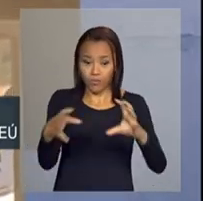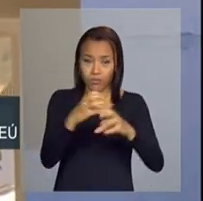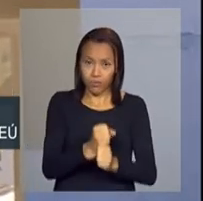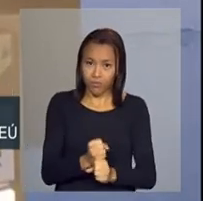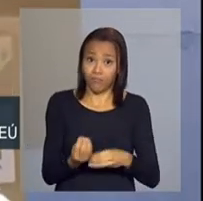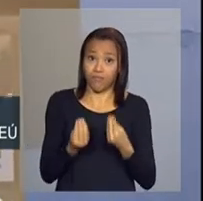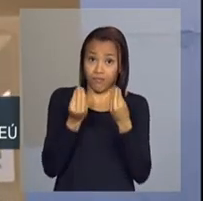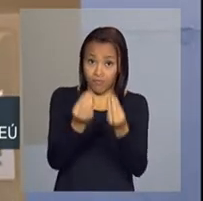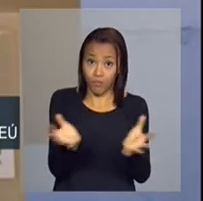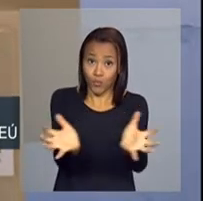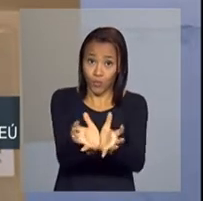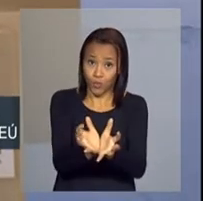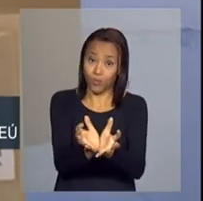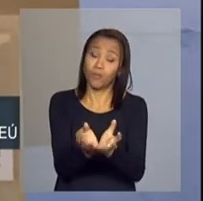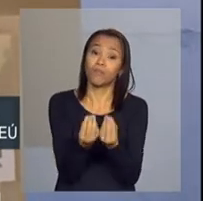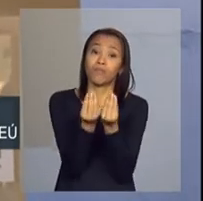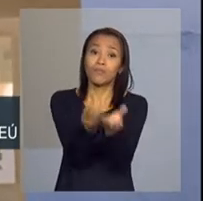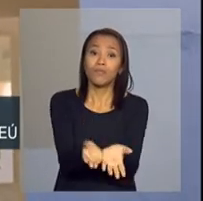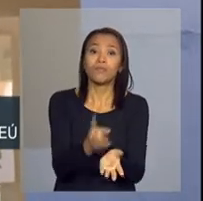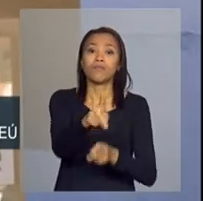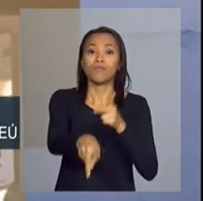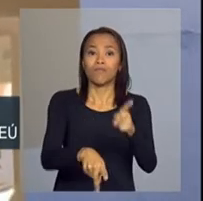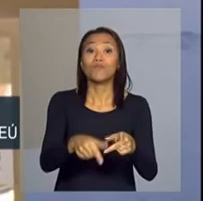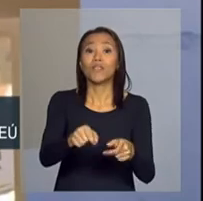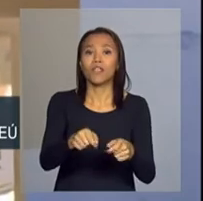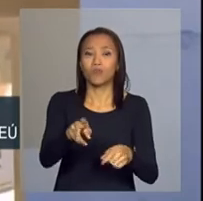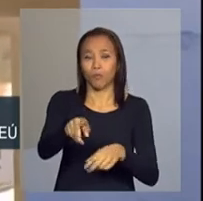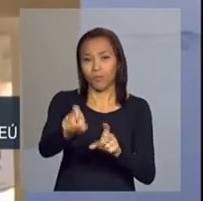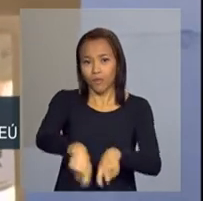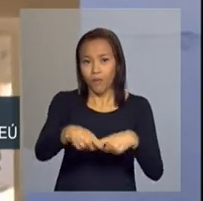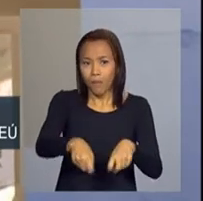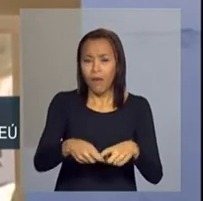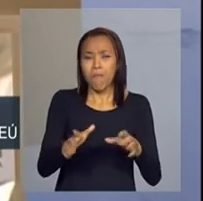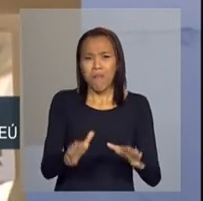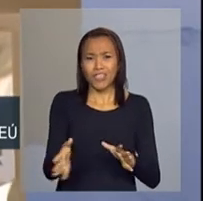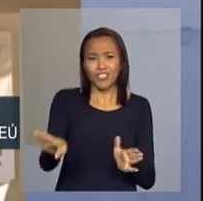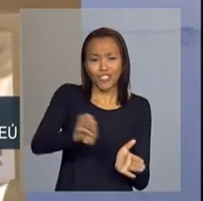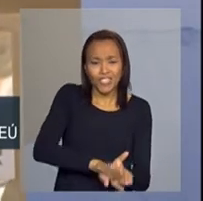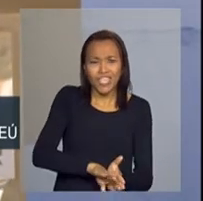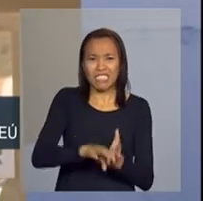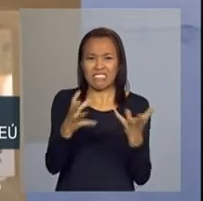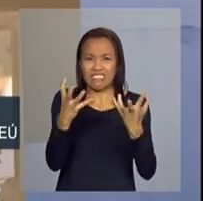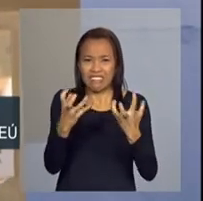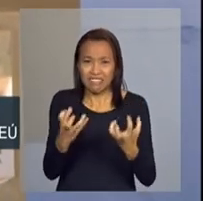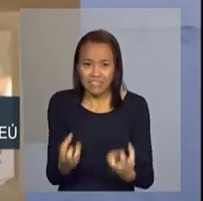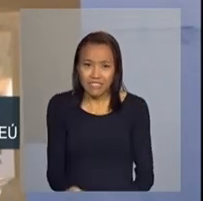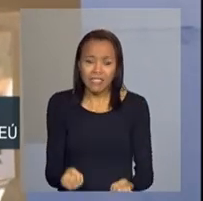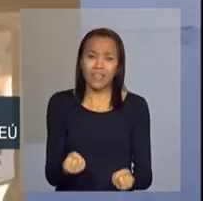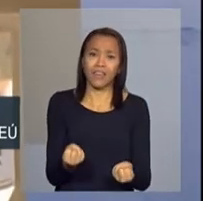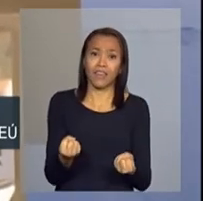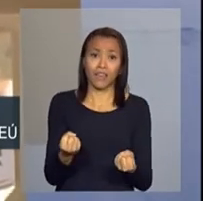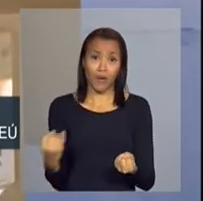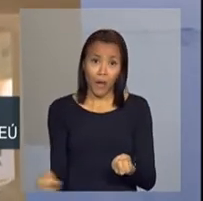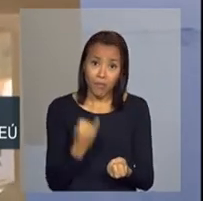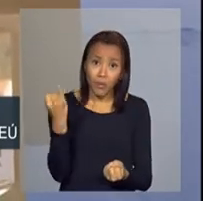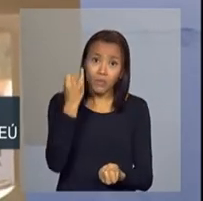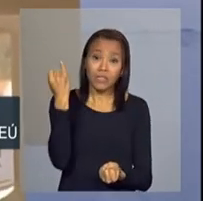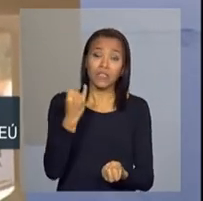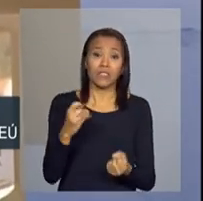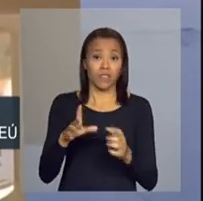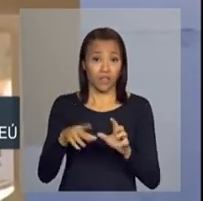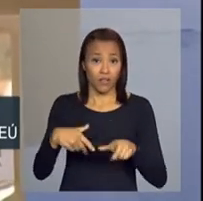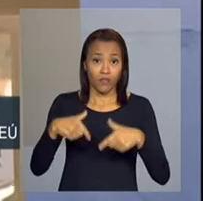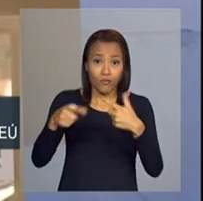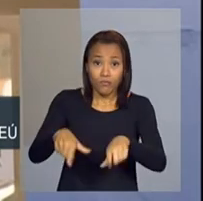Mas, porém, presidenta, veio essa seca e começa a levar o acúmulo, a riqueza que a agricultura familiar